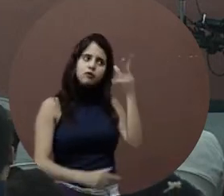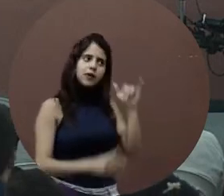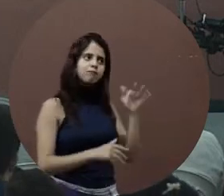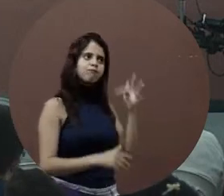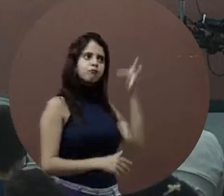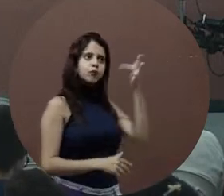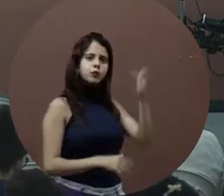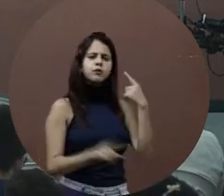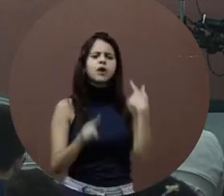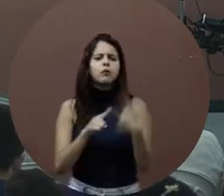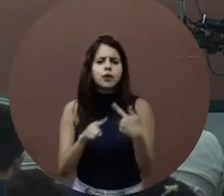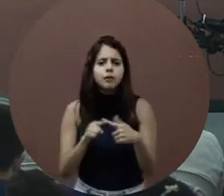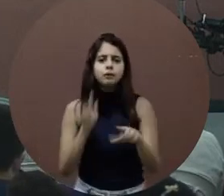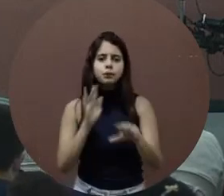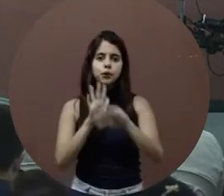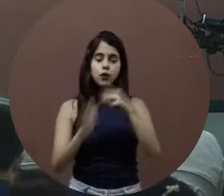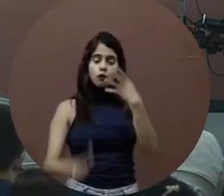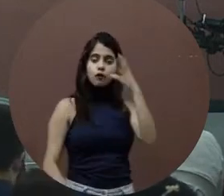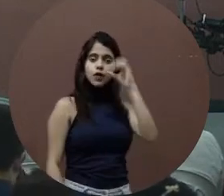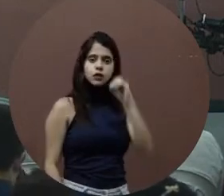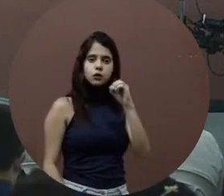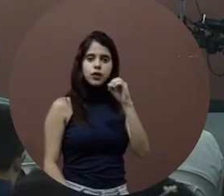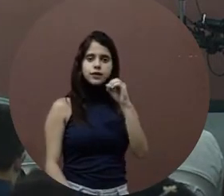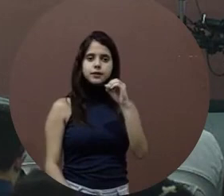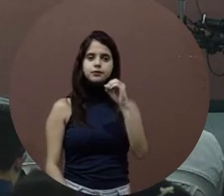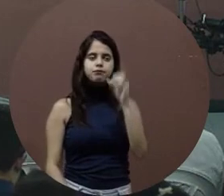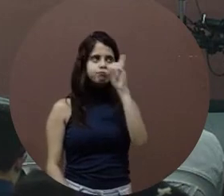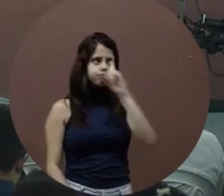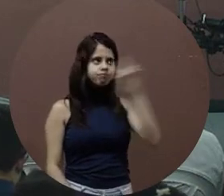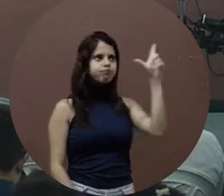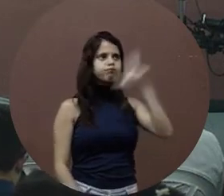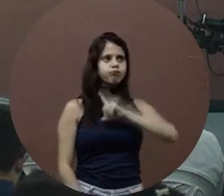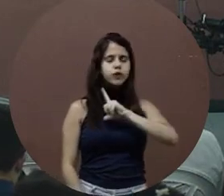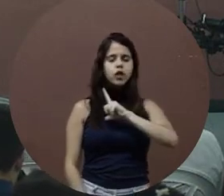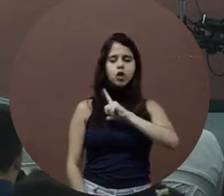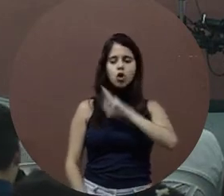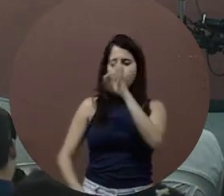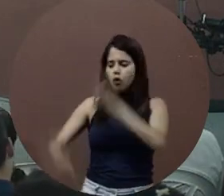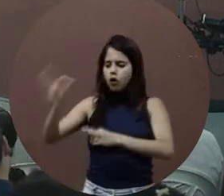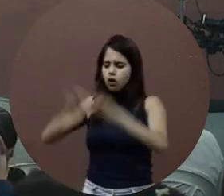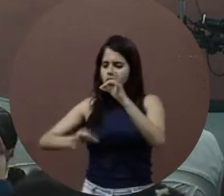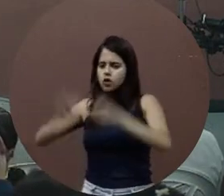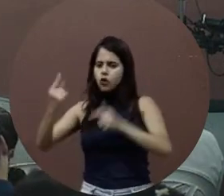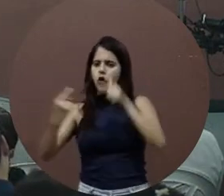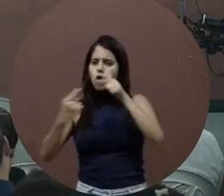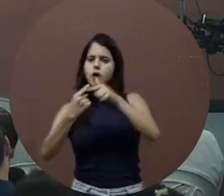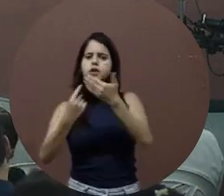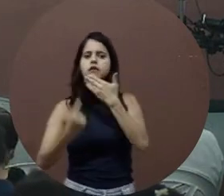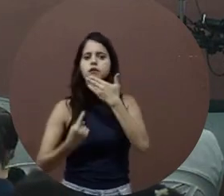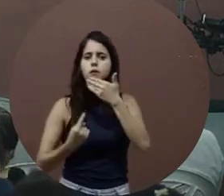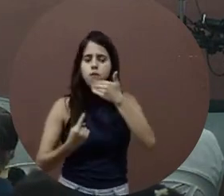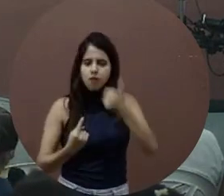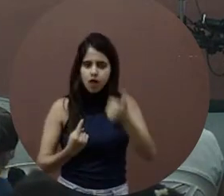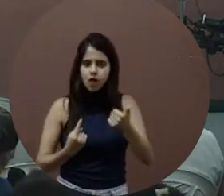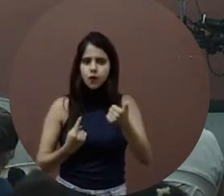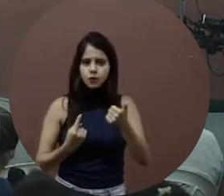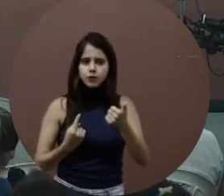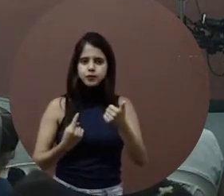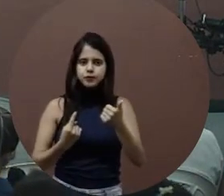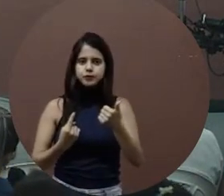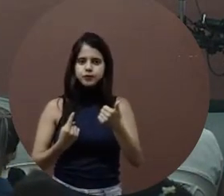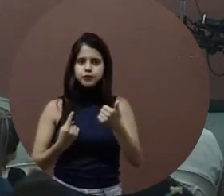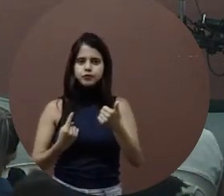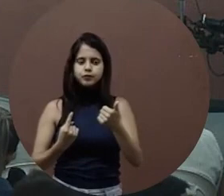Sabe por quê no verso 40? Porque Deus tinha previsto algo melhor para nós, para que eles sem nós não